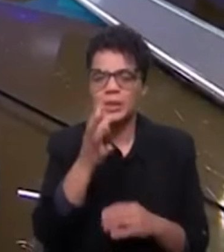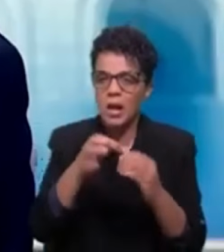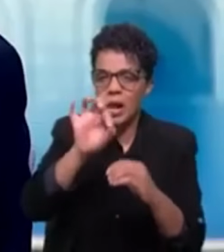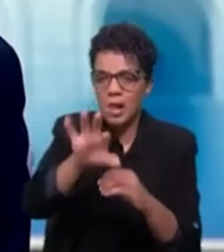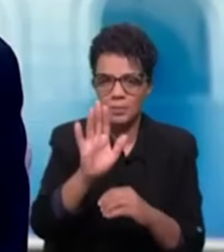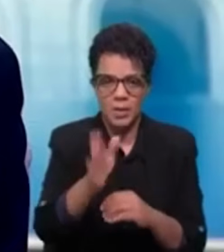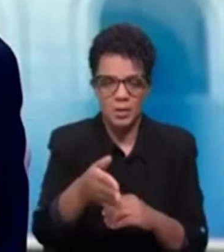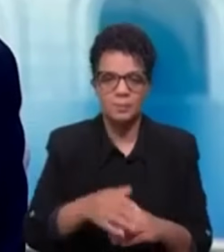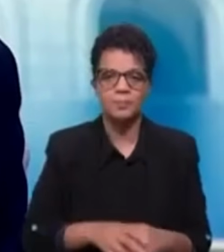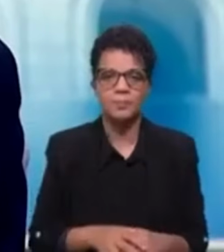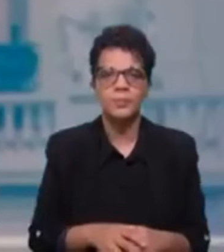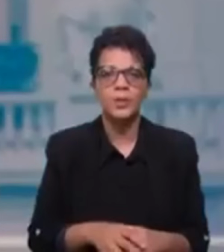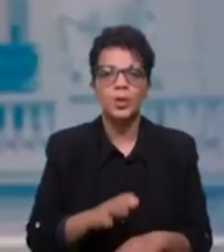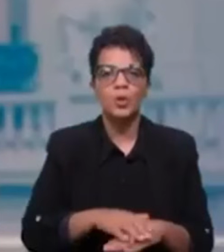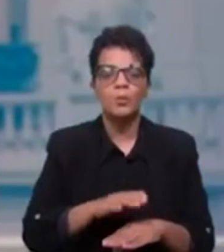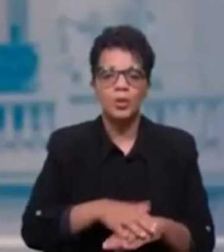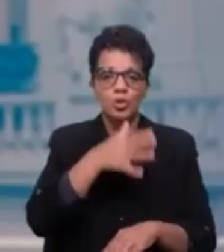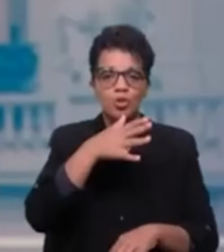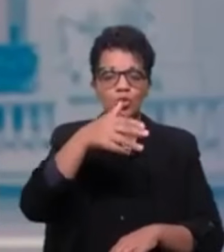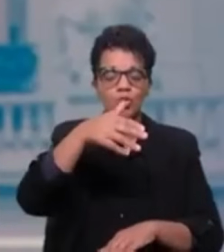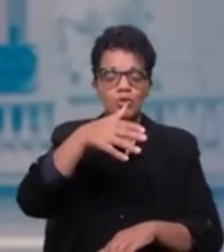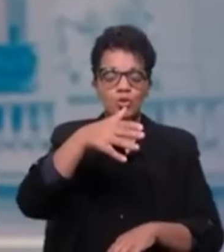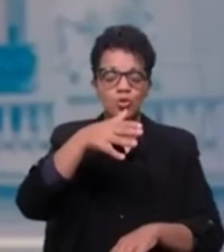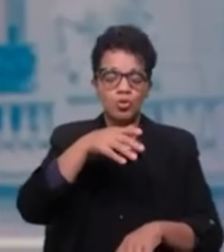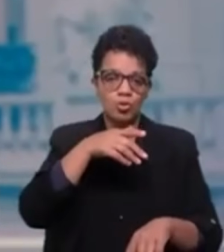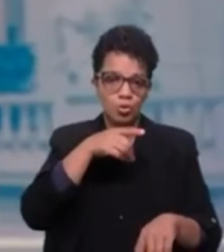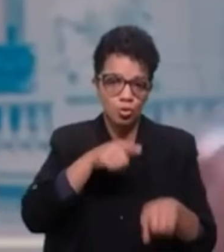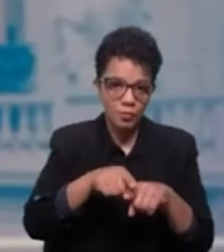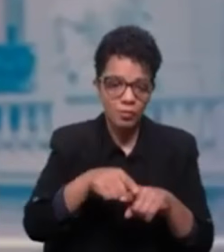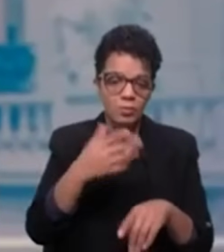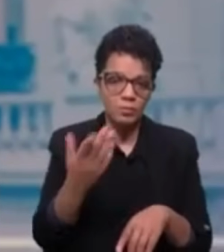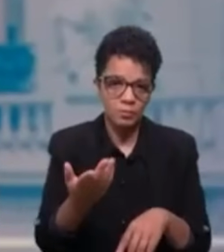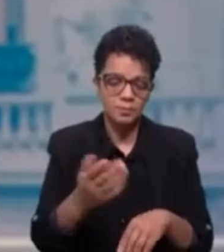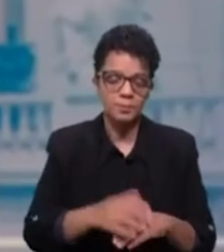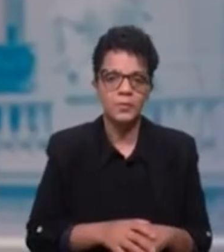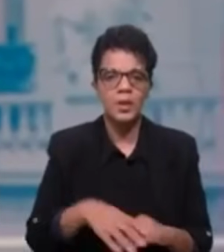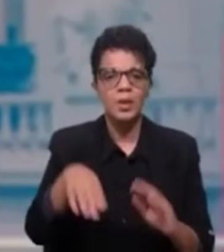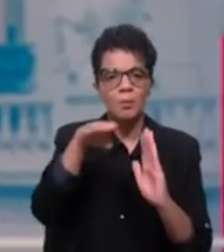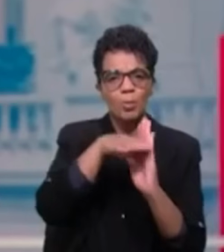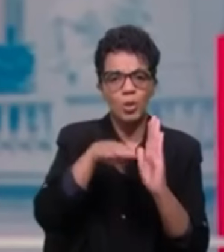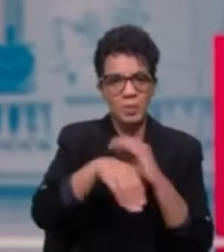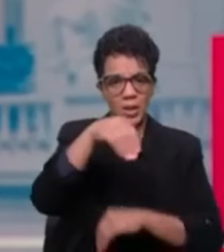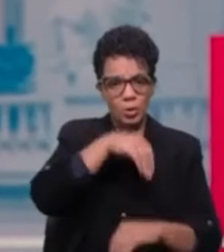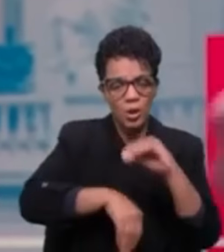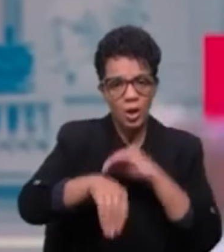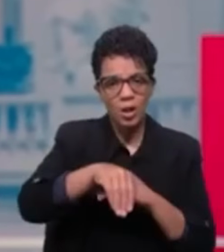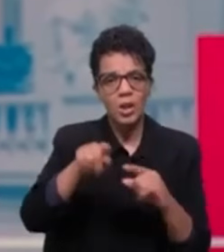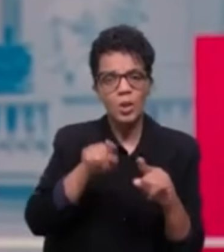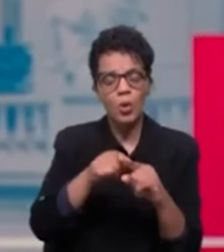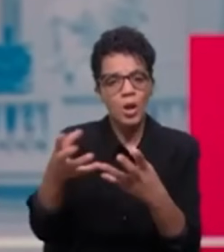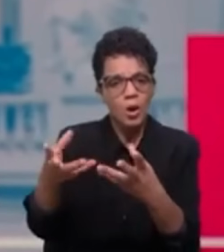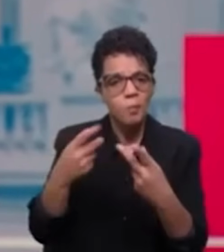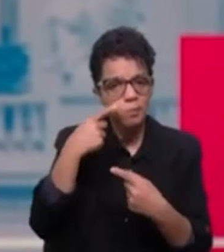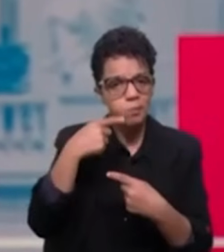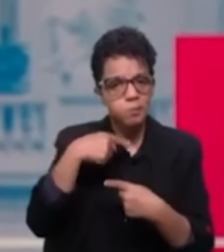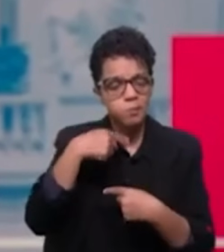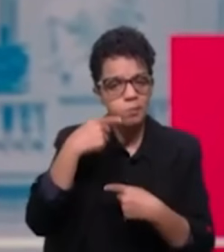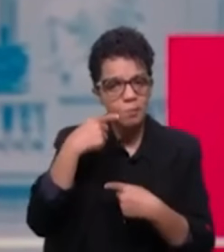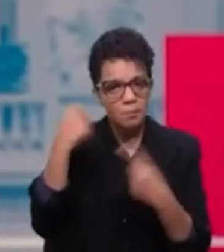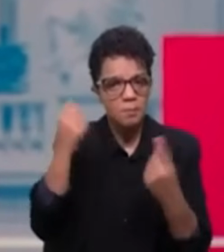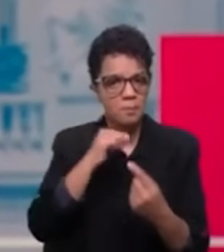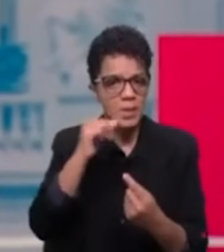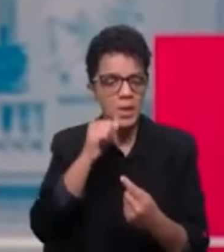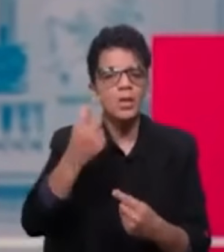deixa-me só dizer isto porque é para justificar a posição também é um programa eleitoral que ainda não apresentou as suas contas mas nós no PSD fizemos as